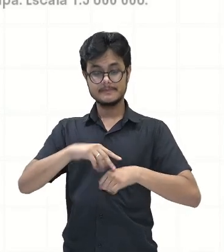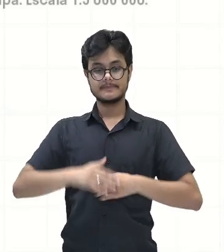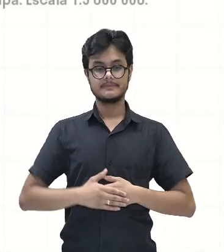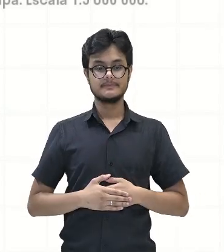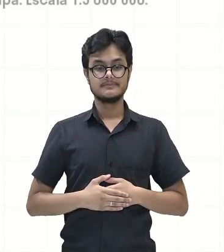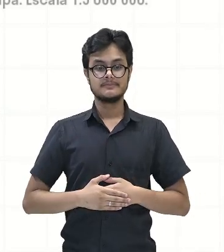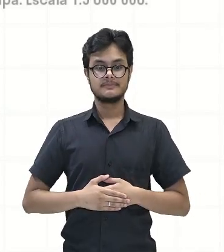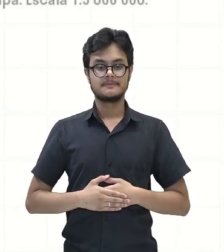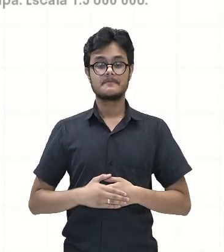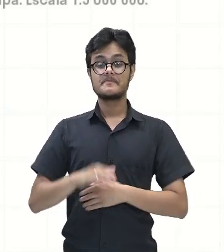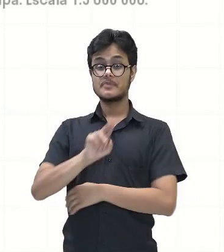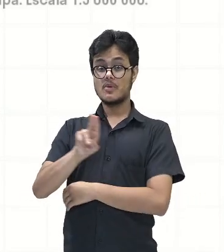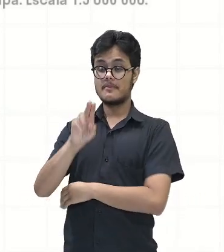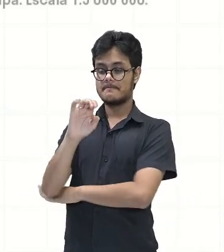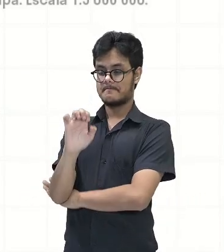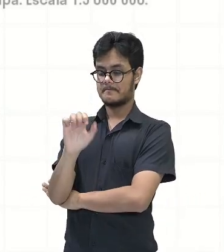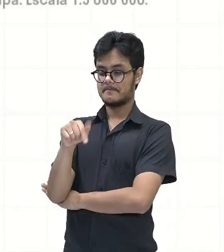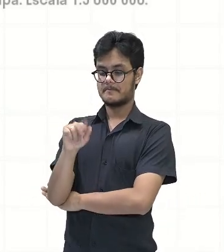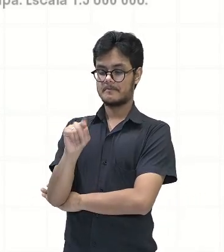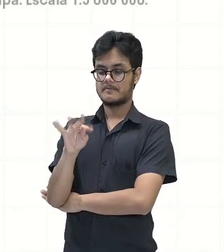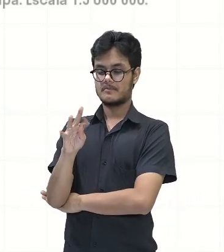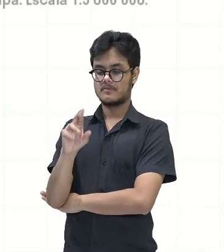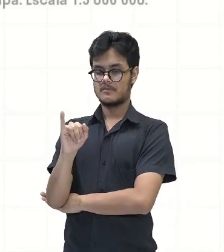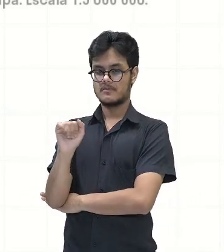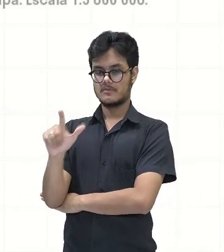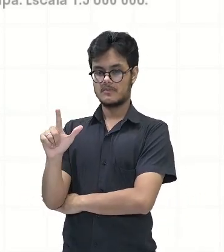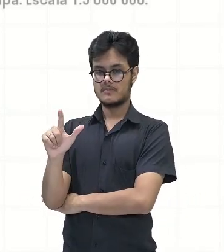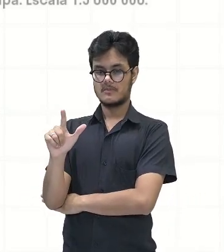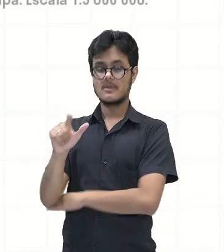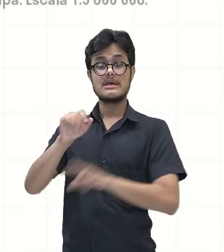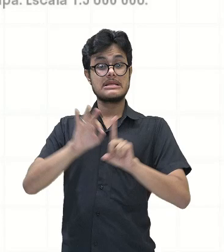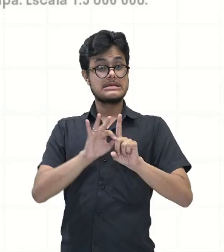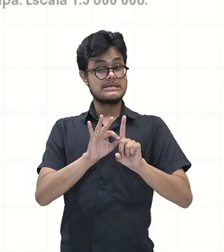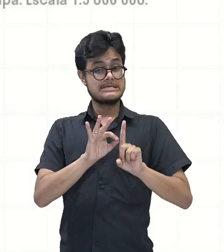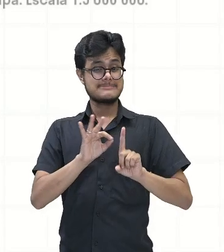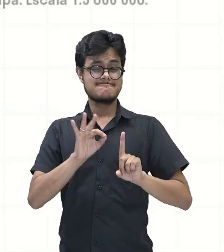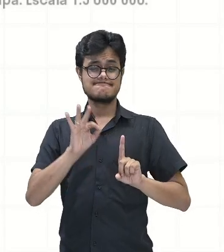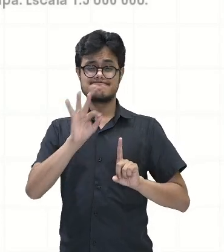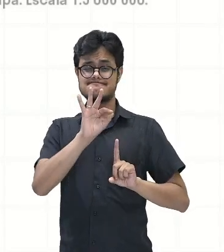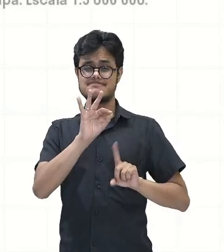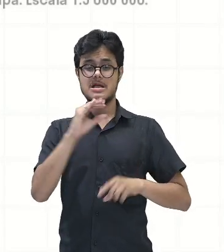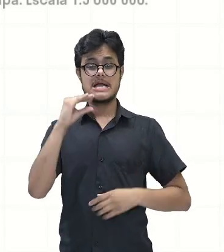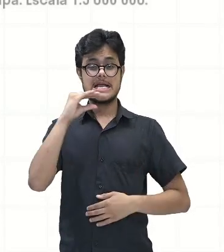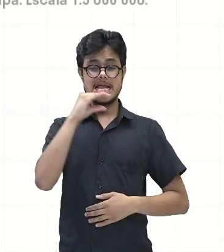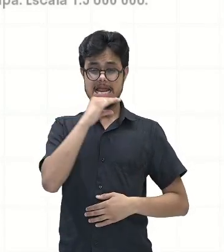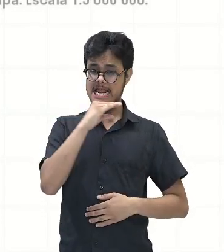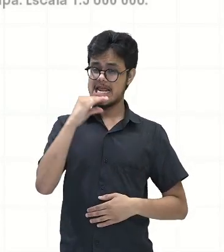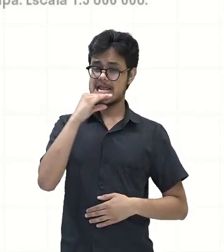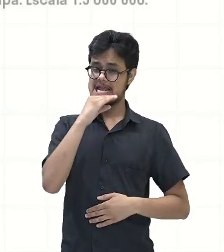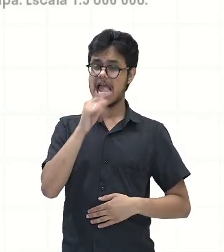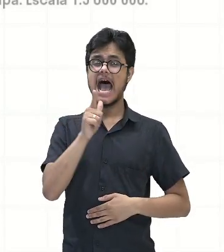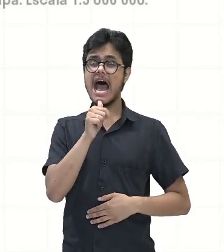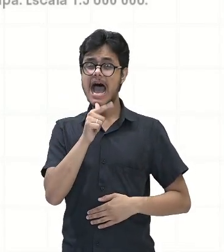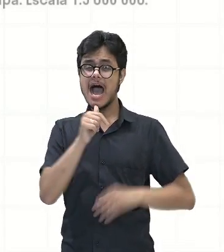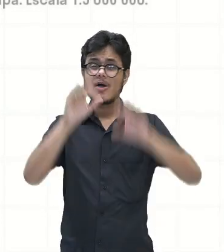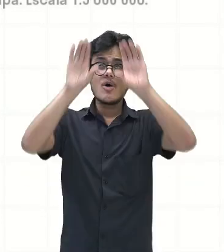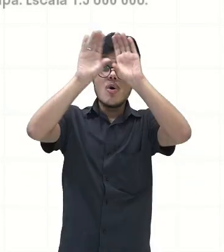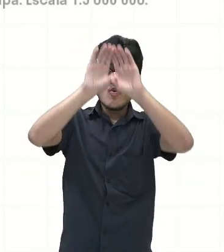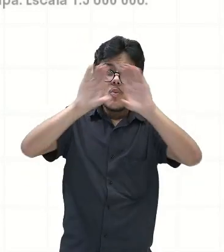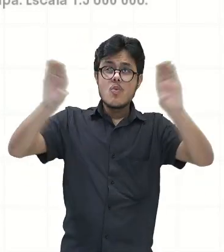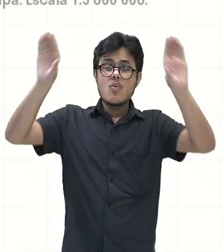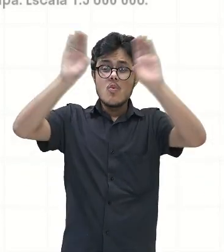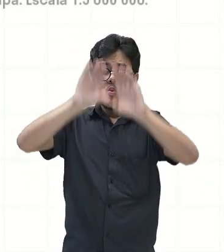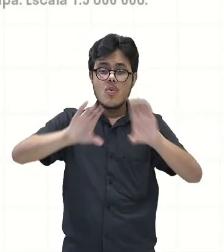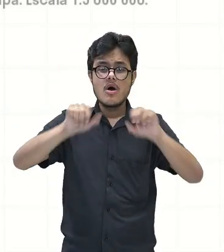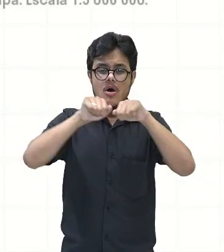um tipo de clima com temperaturas elevadas e tem bastante umidade, se estende aí pela floresta,